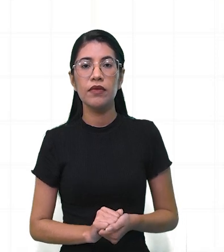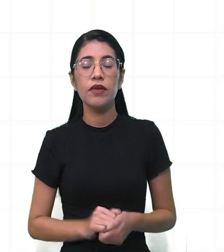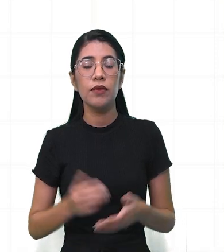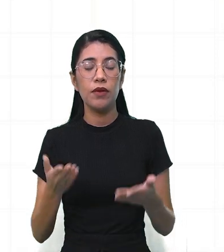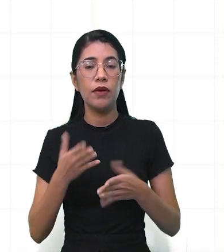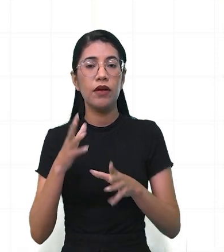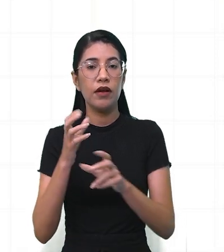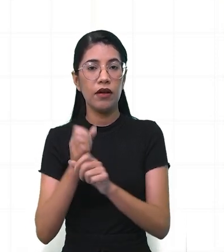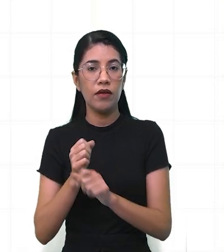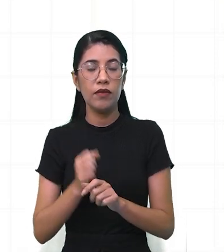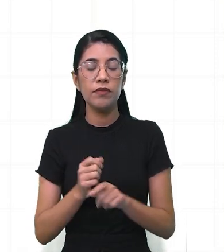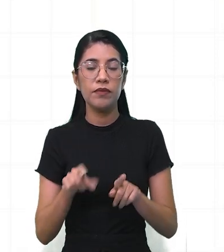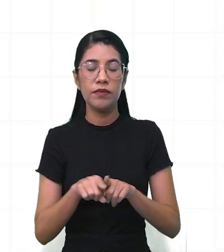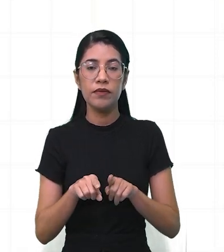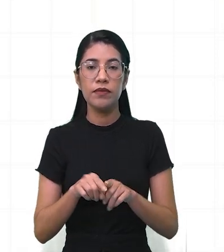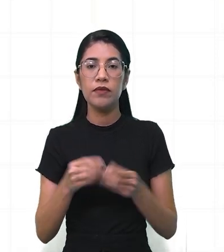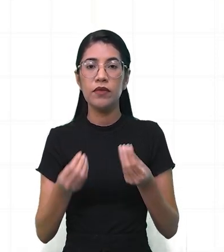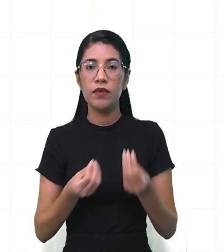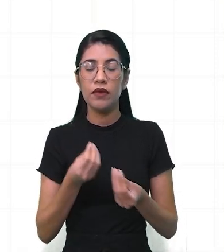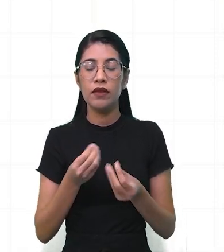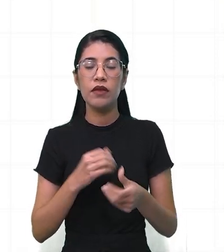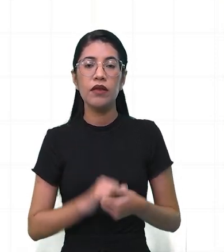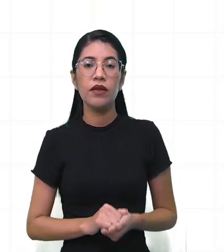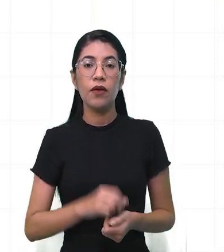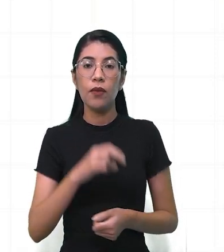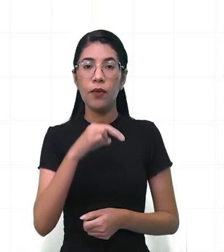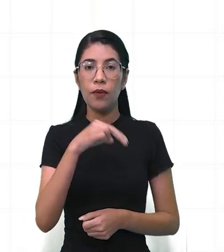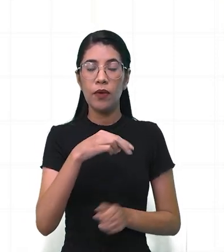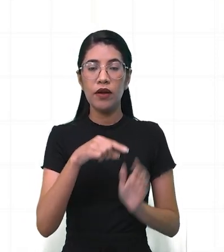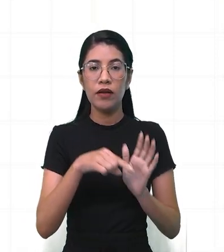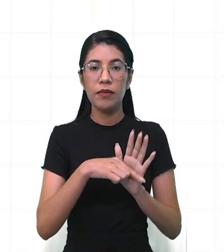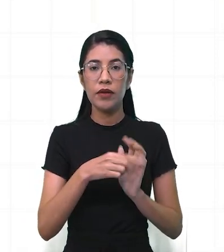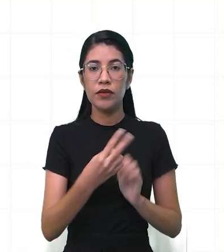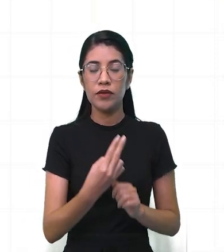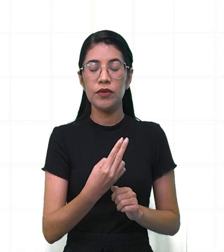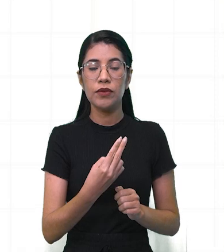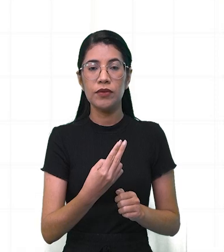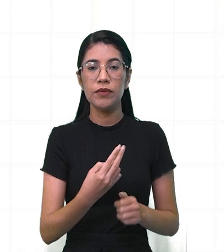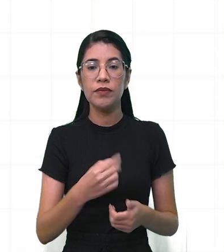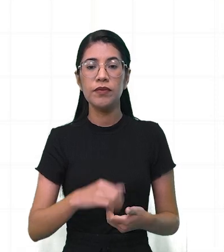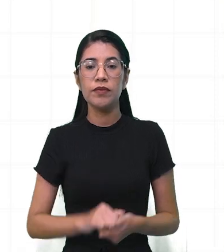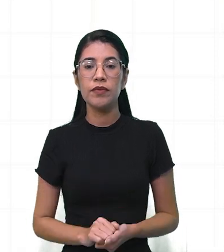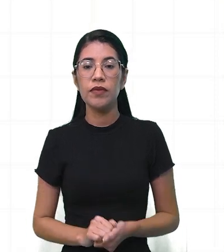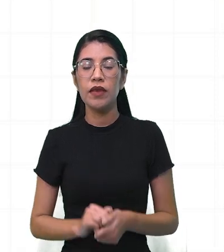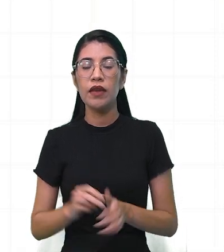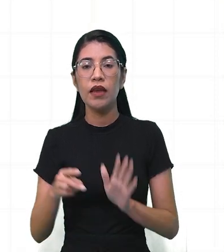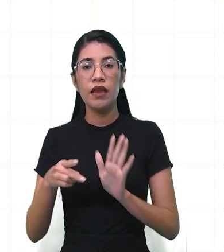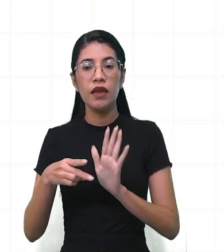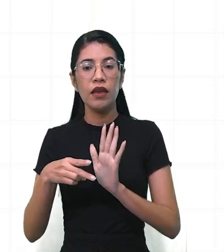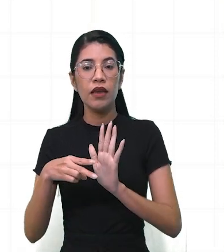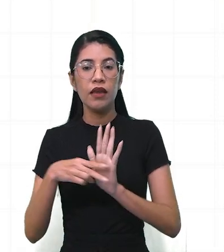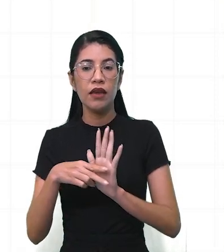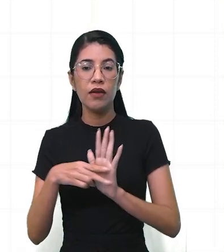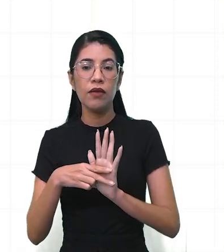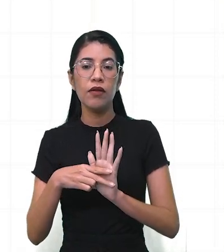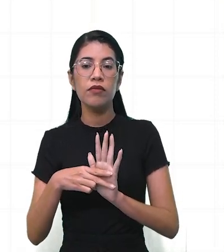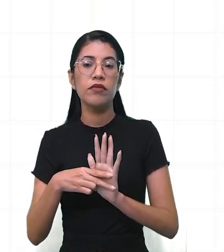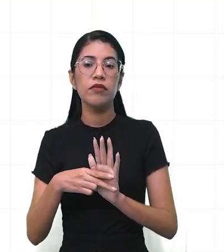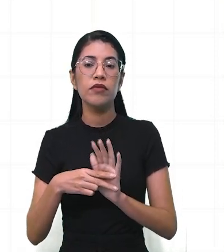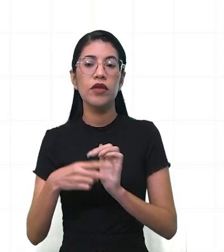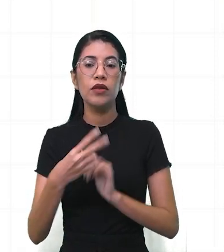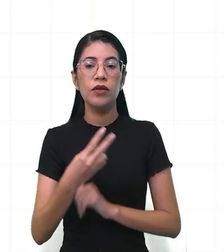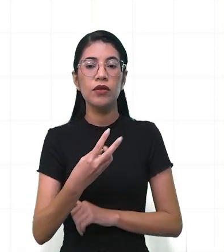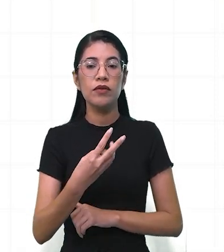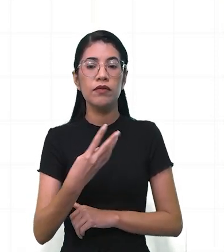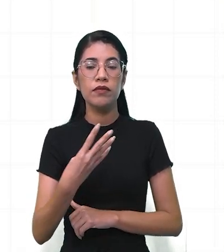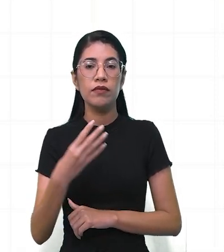nós iremos fazer. Então, nós vamos deixar o N menos 2 aqui e passa para lá o